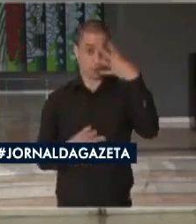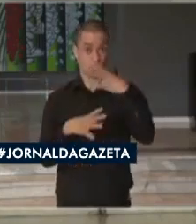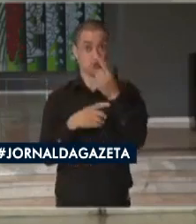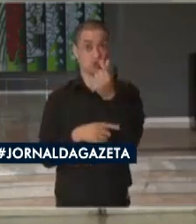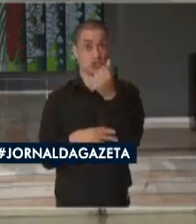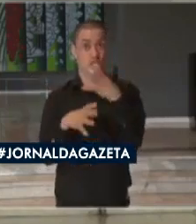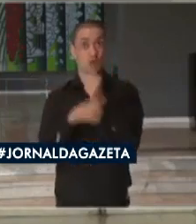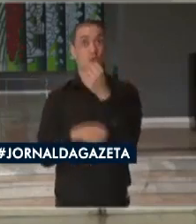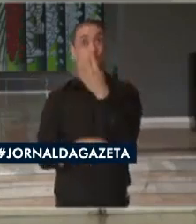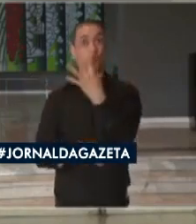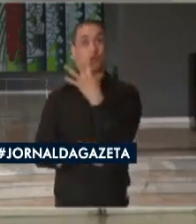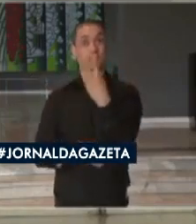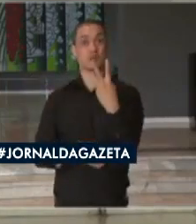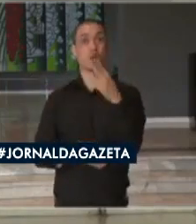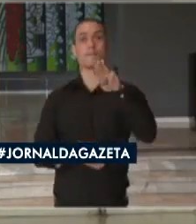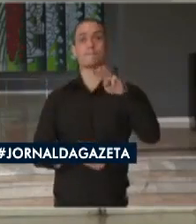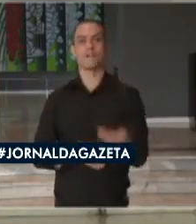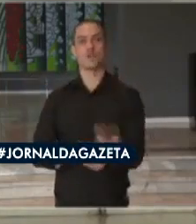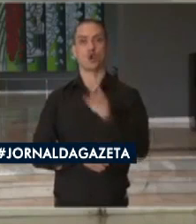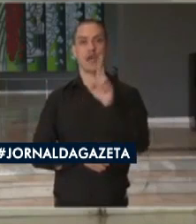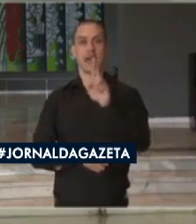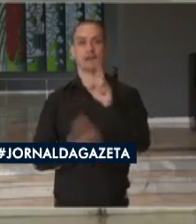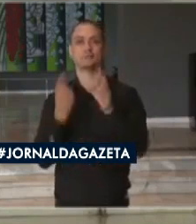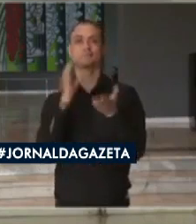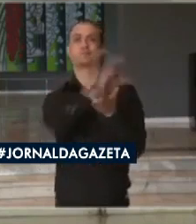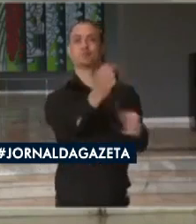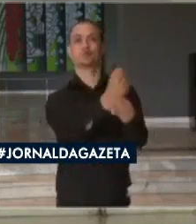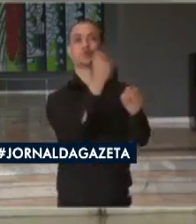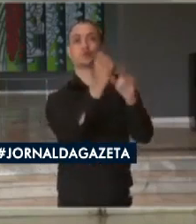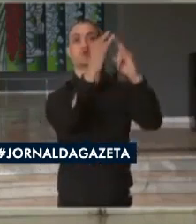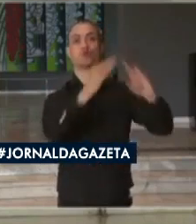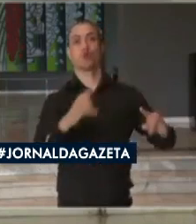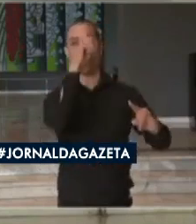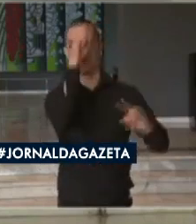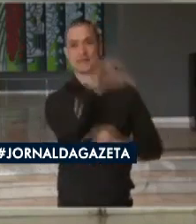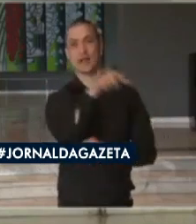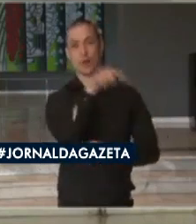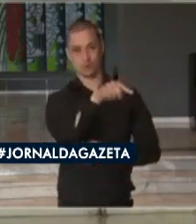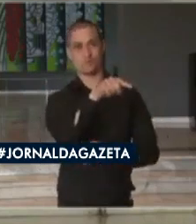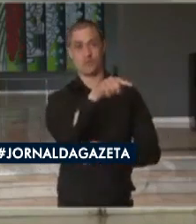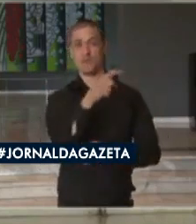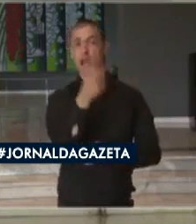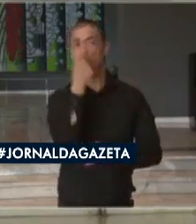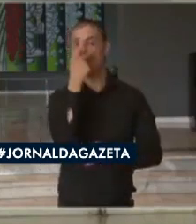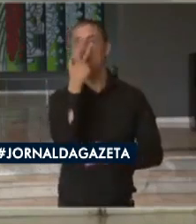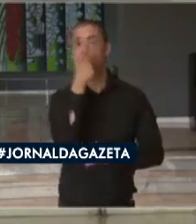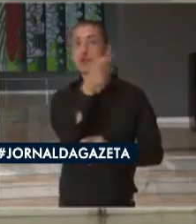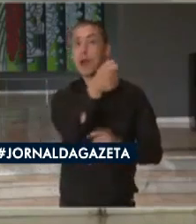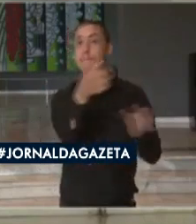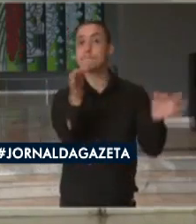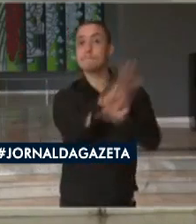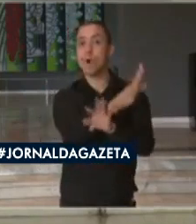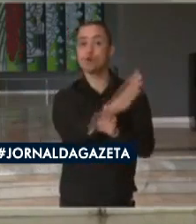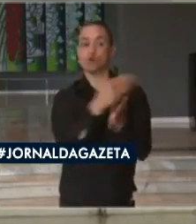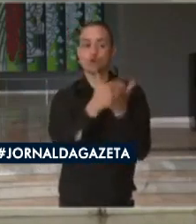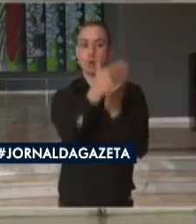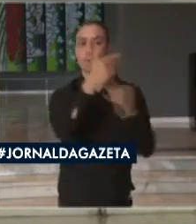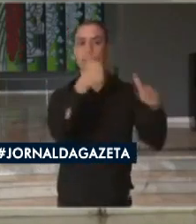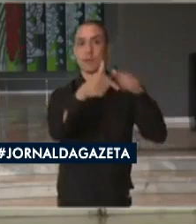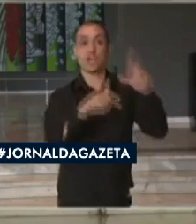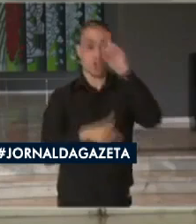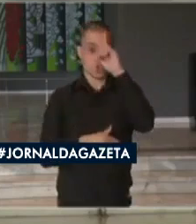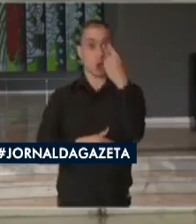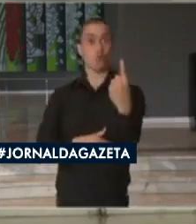de 42 milhões de reais esse hospital deverá estar pronto e operando a partir do dia primeiro